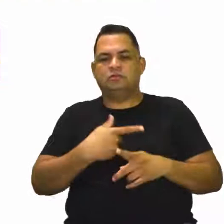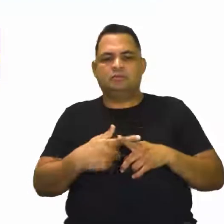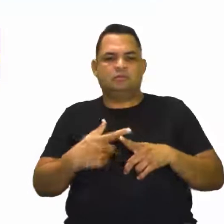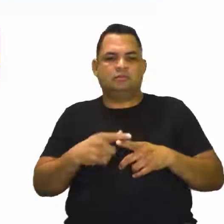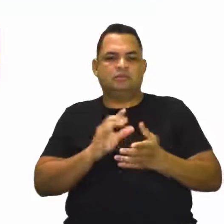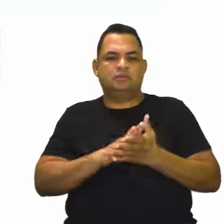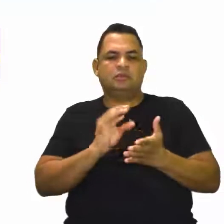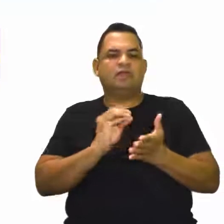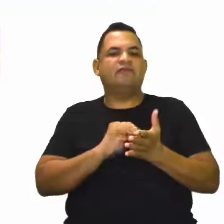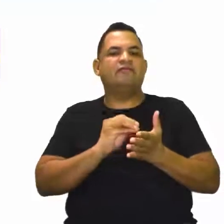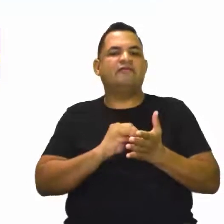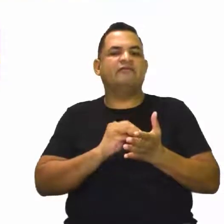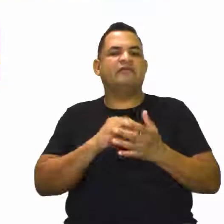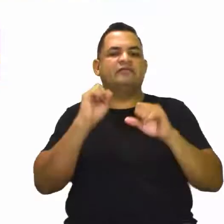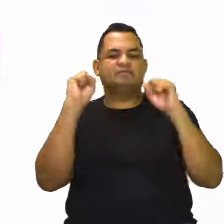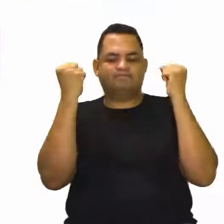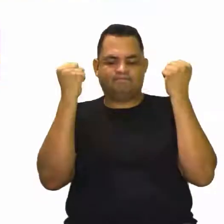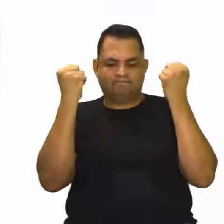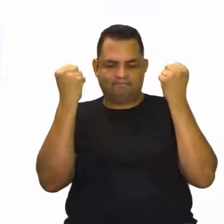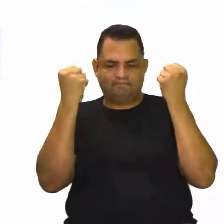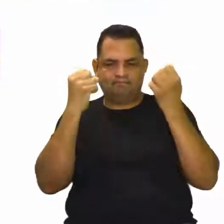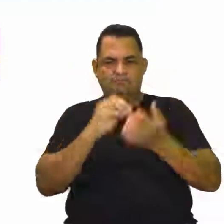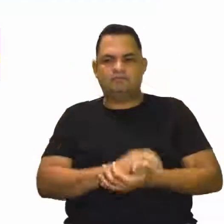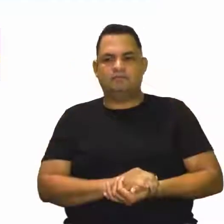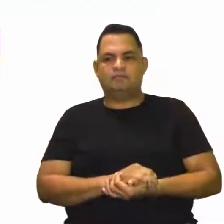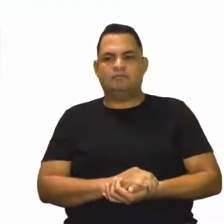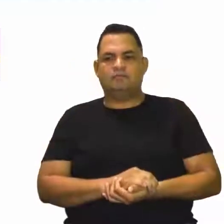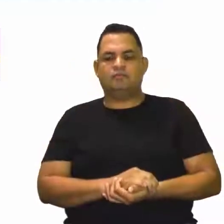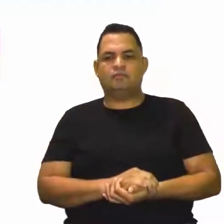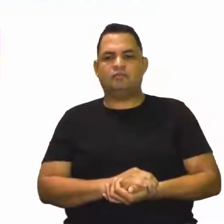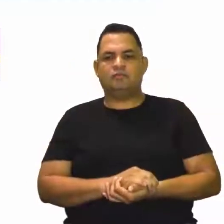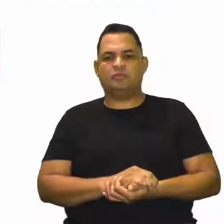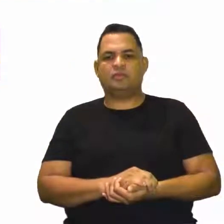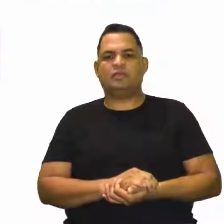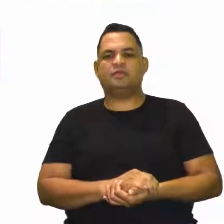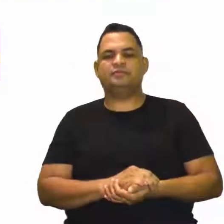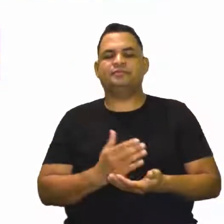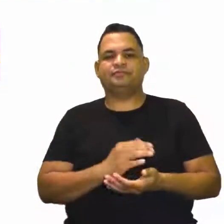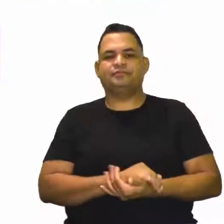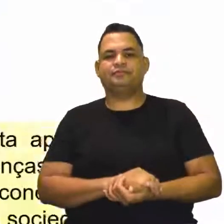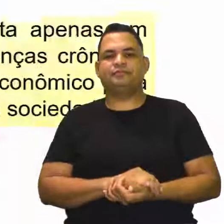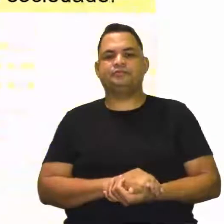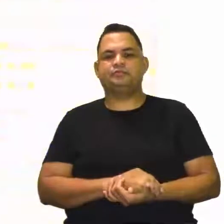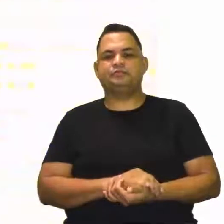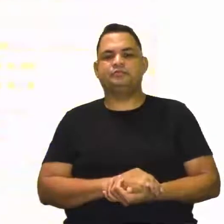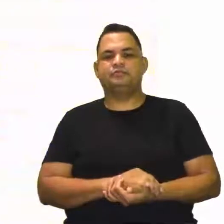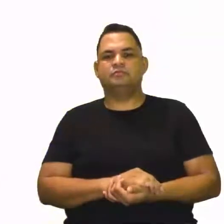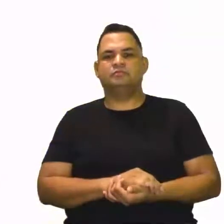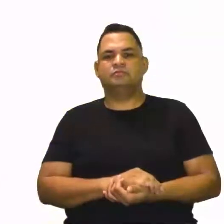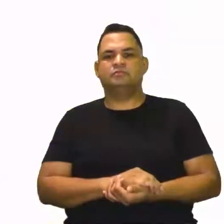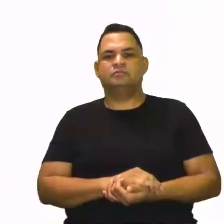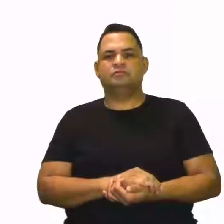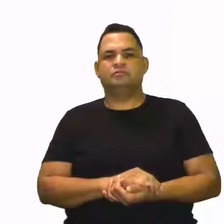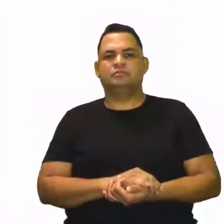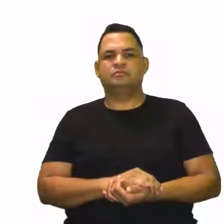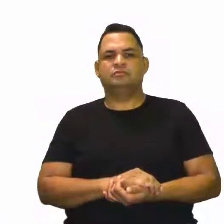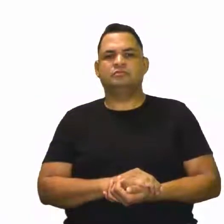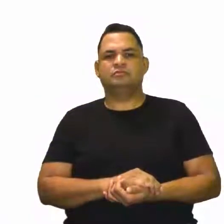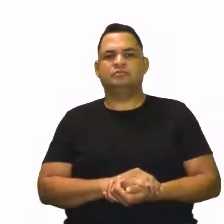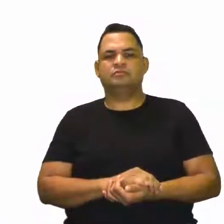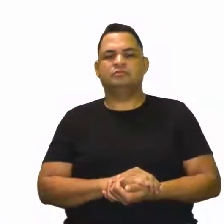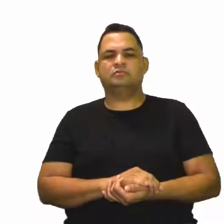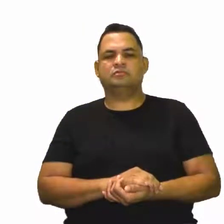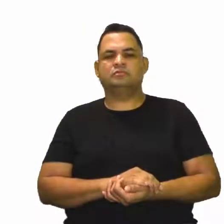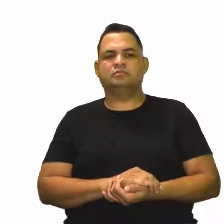essa ausência aí, por essa atitude da inatividade física.